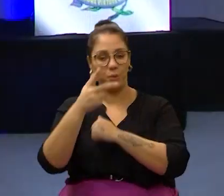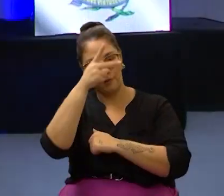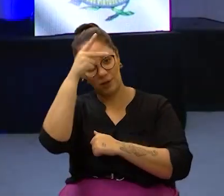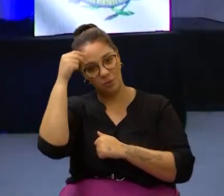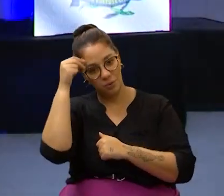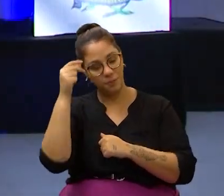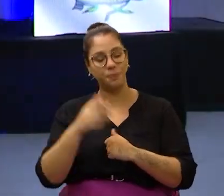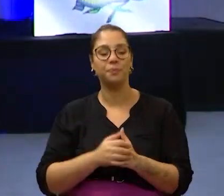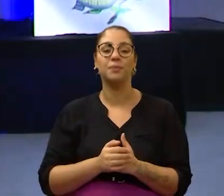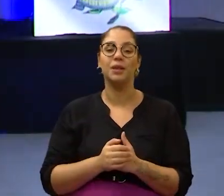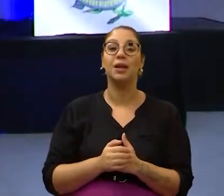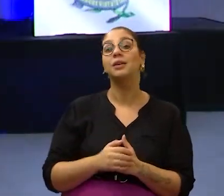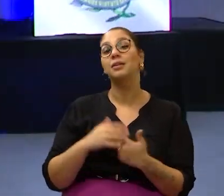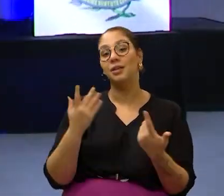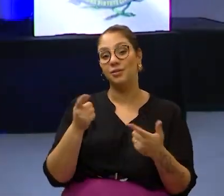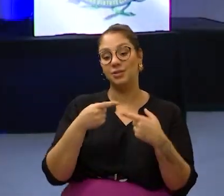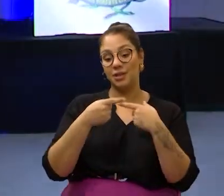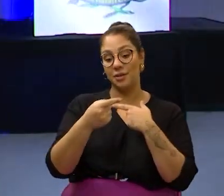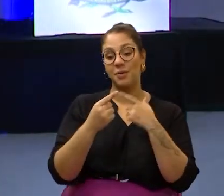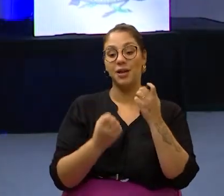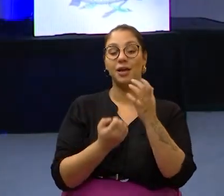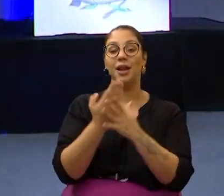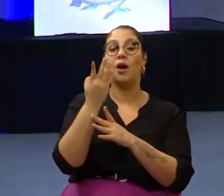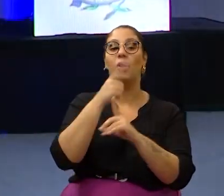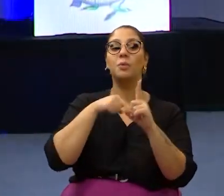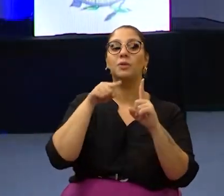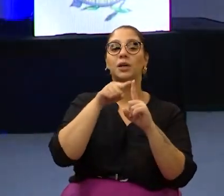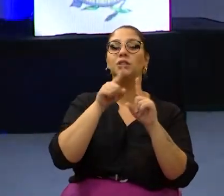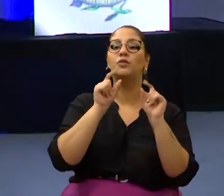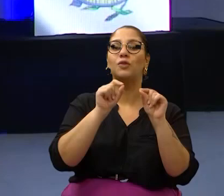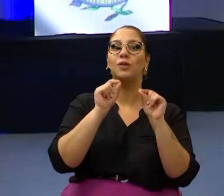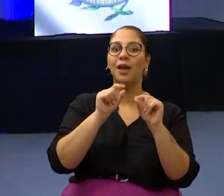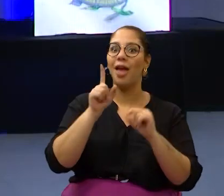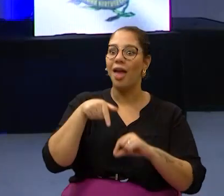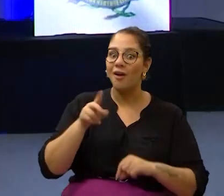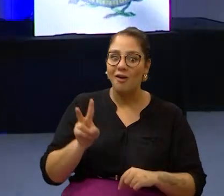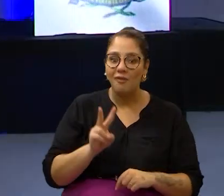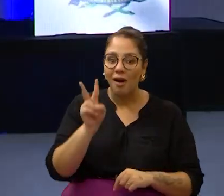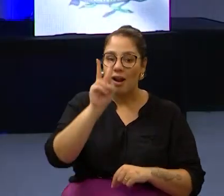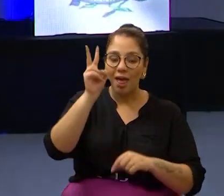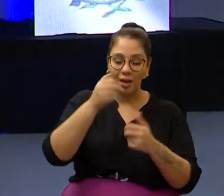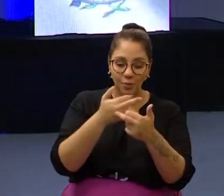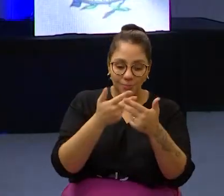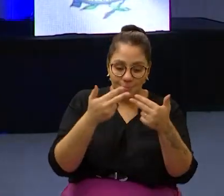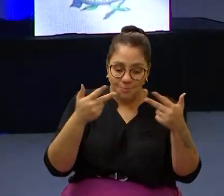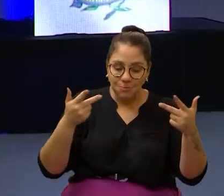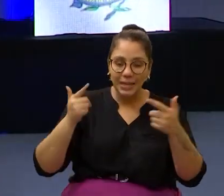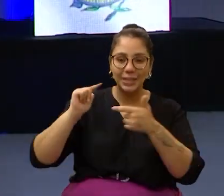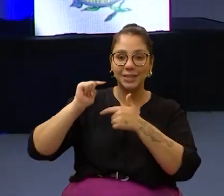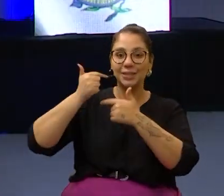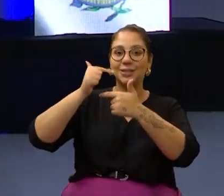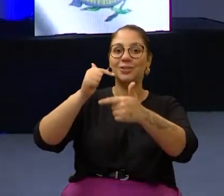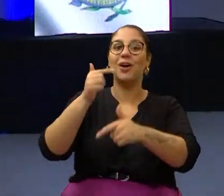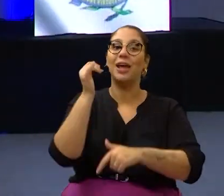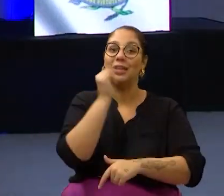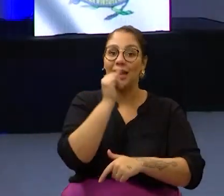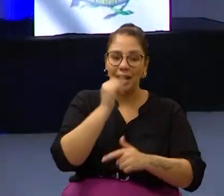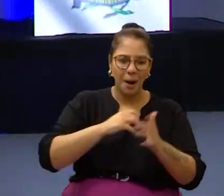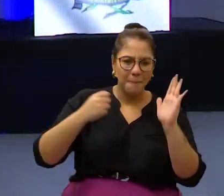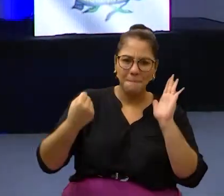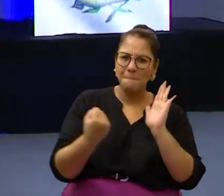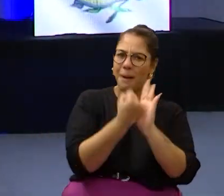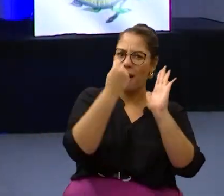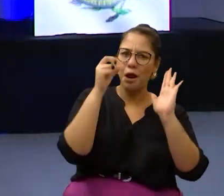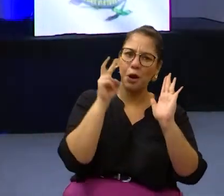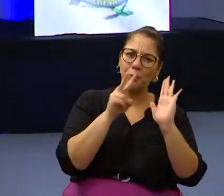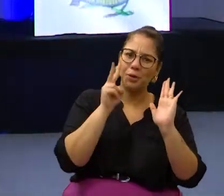Prefeitura. A semana foi criada com o objetivo de valorizar as tradições italianas, tão marcantes no